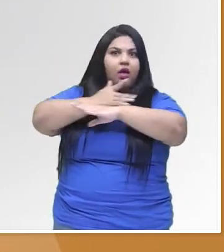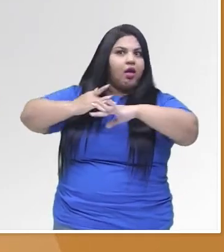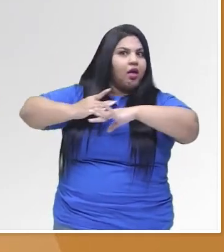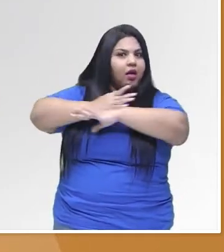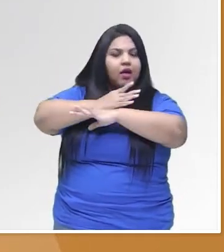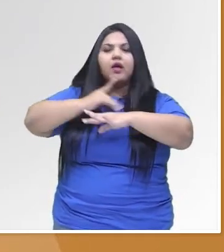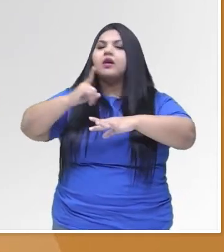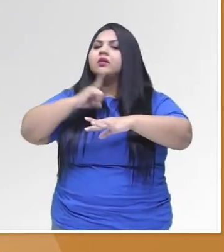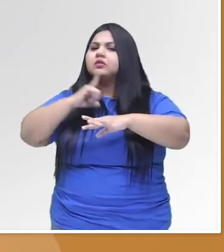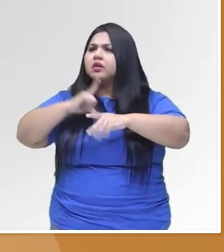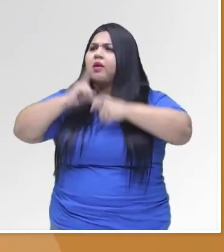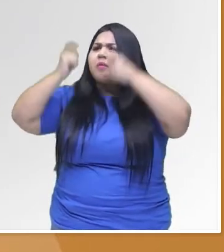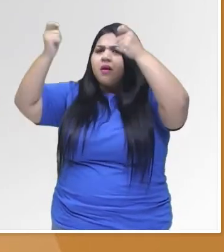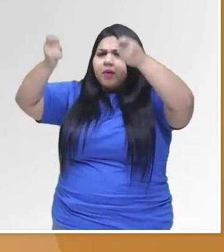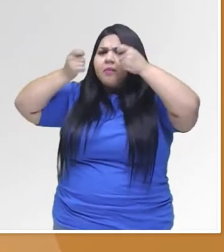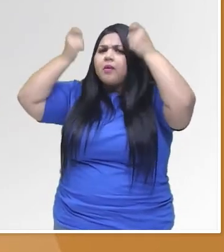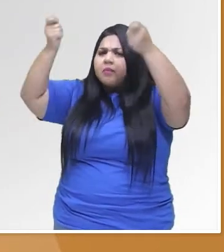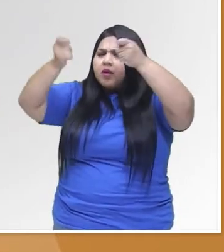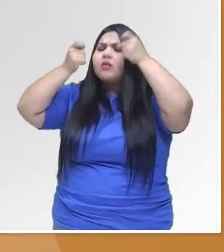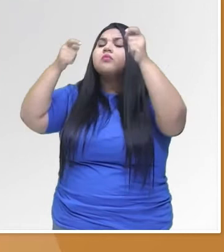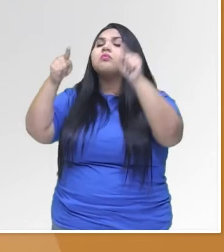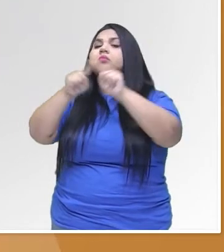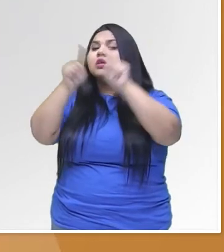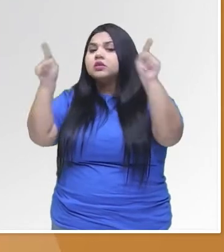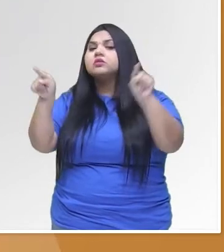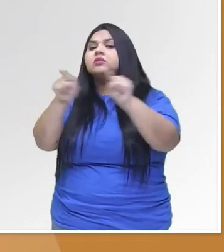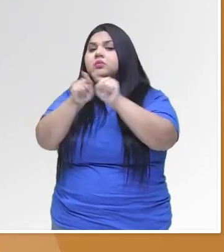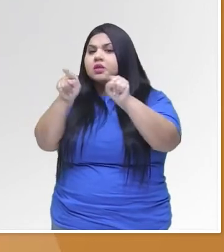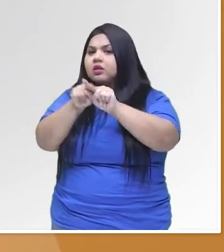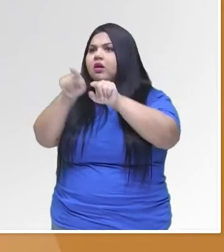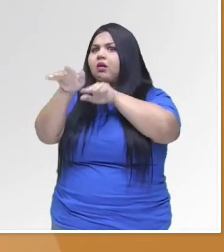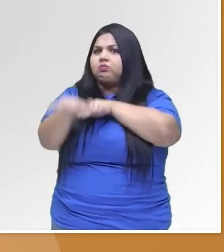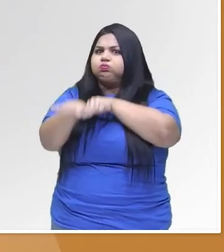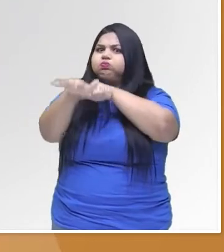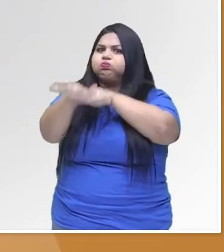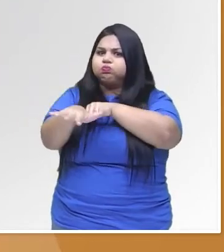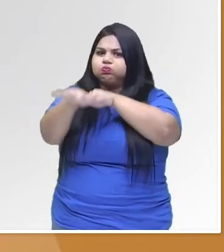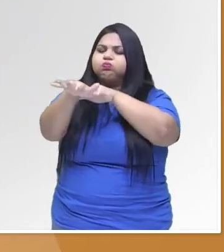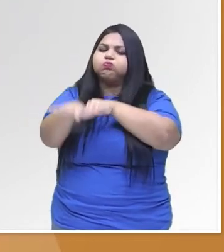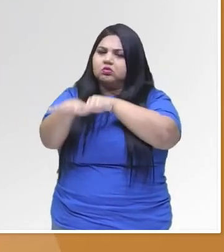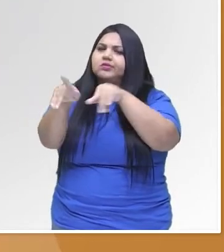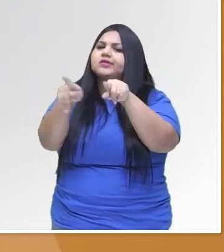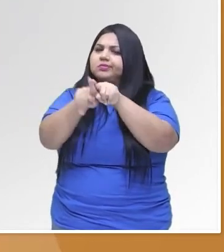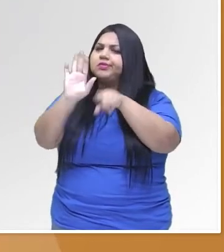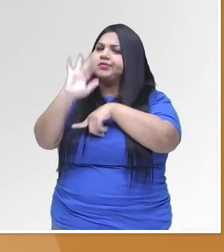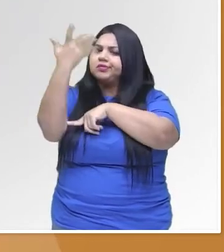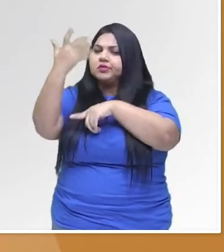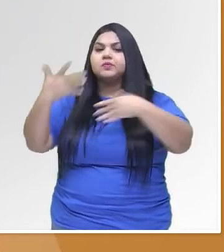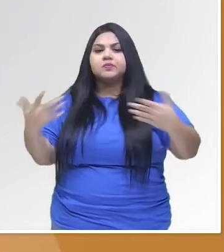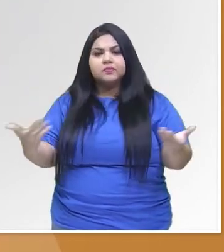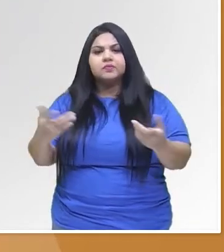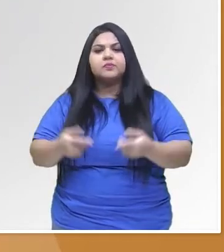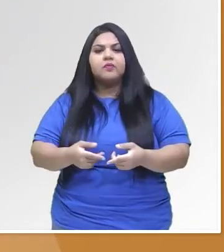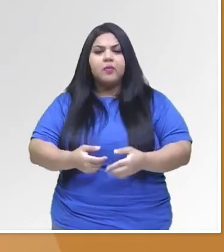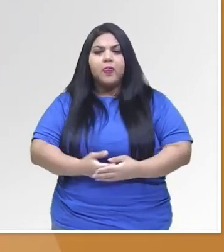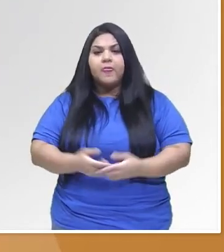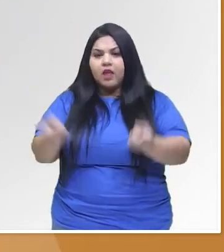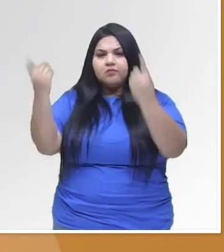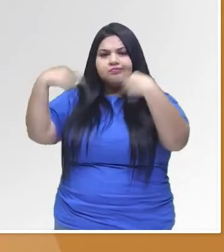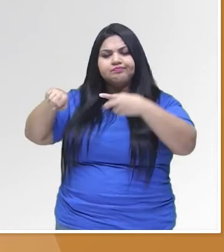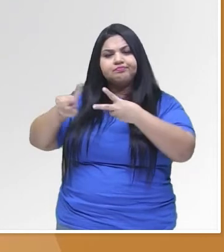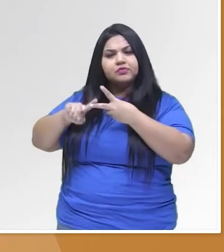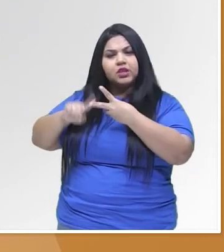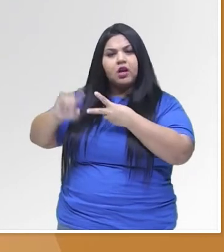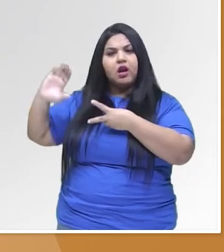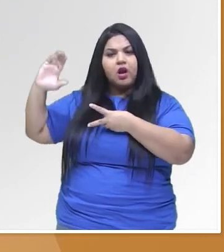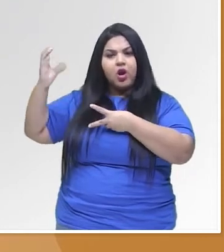grandes protestos, mas também é onde engarrafa bastante a região. Aqui tu tem aqui a Orla de Copacabana, lá no Rio